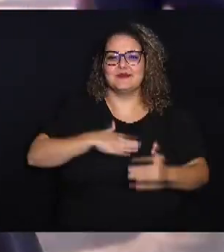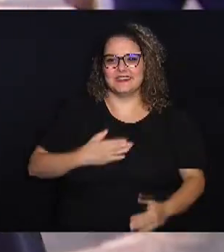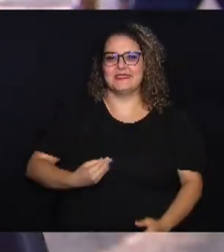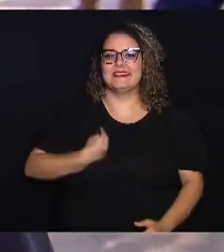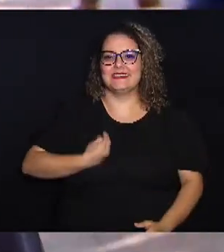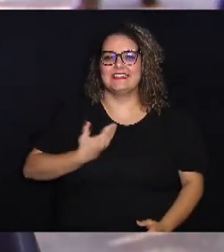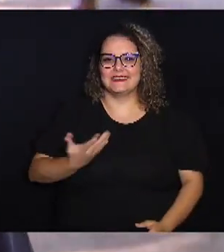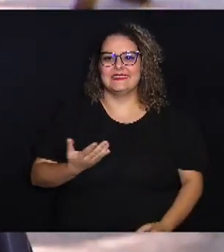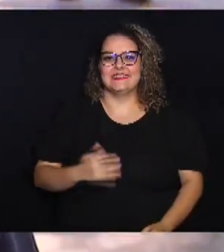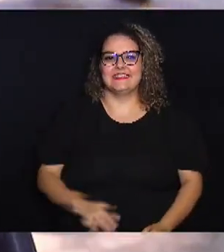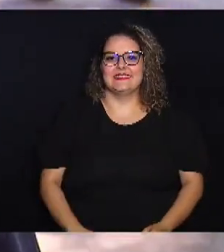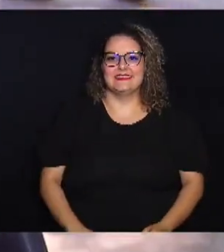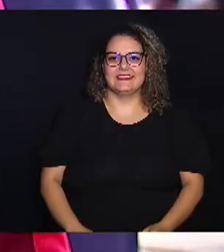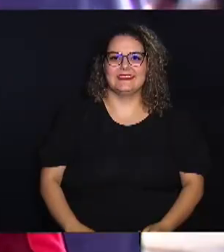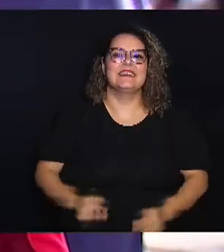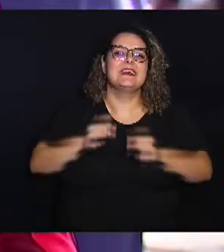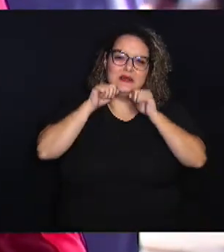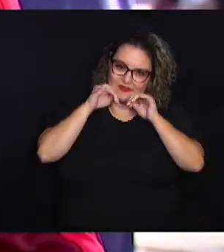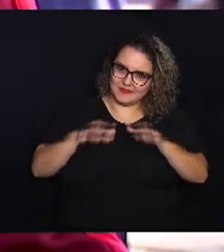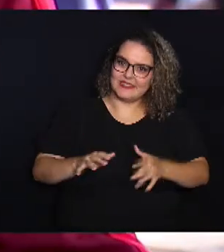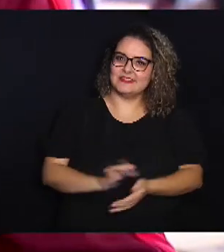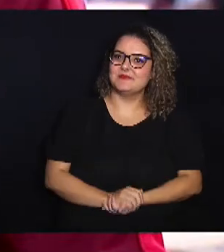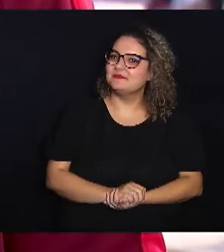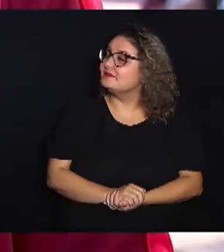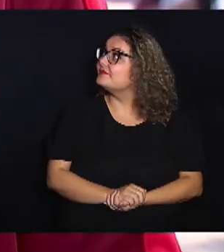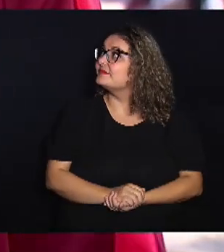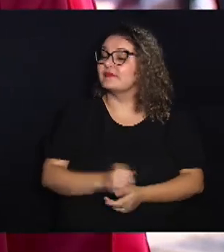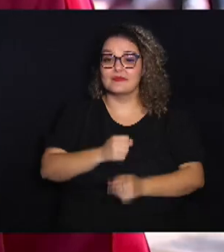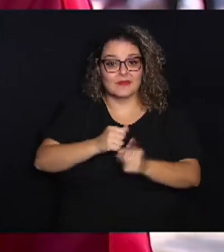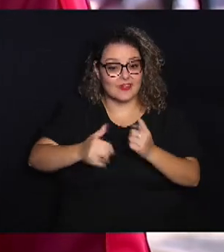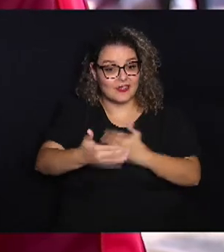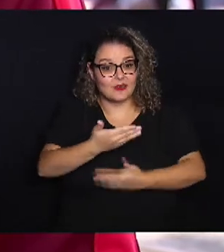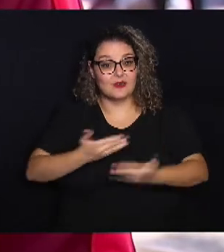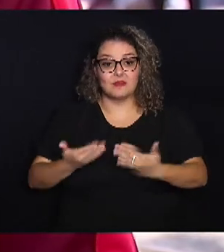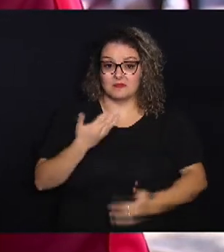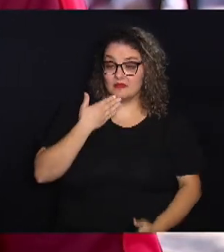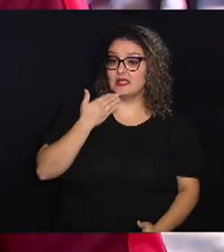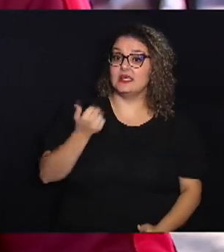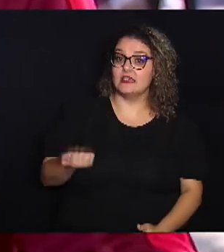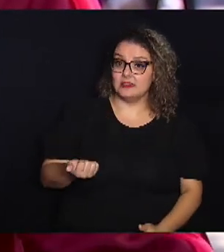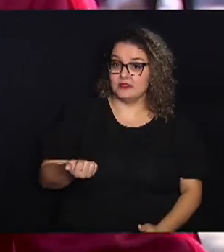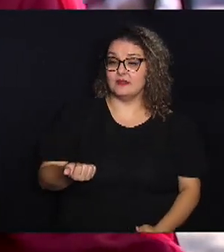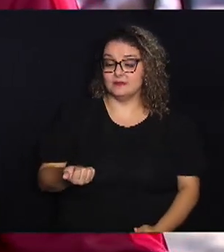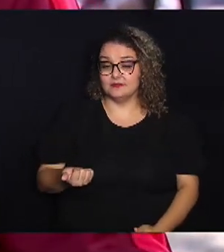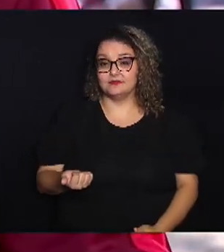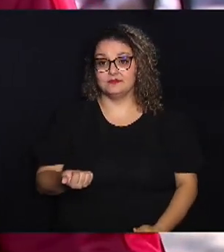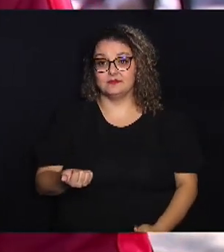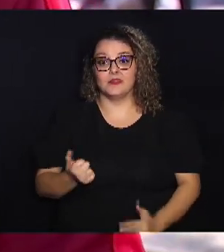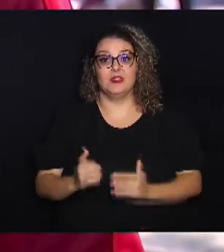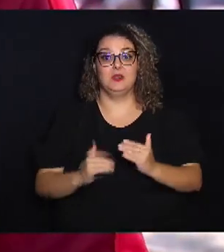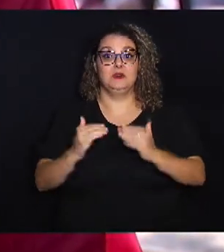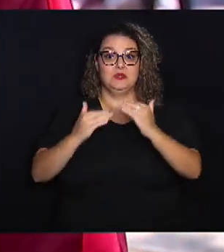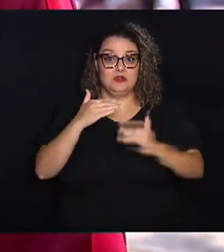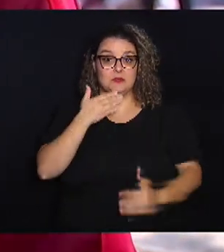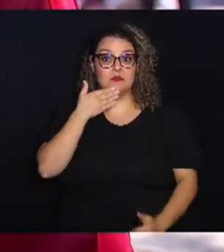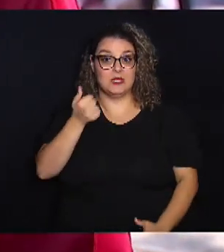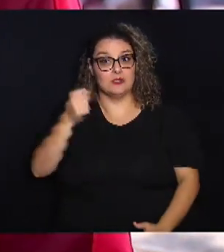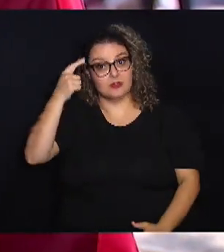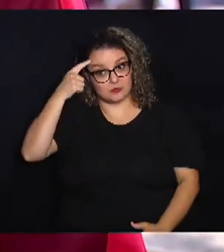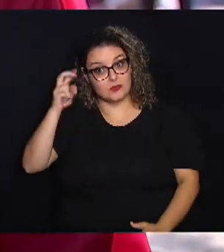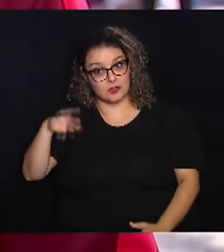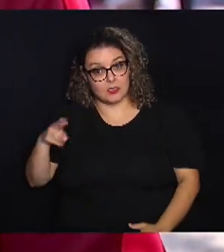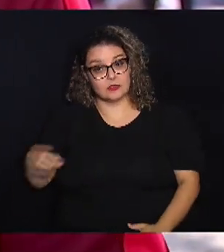é uma bênção. Uma sociabilidade melhor, um desenvolvimento melhor do raciocínio,